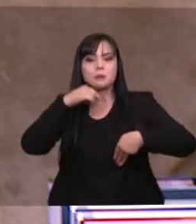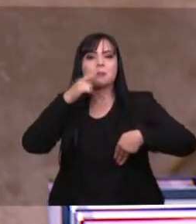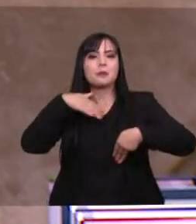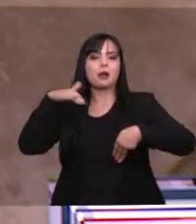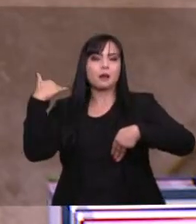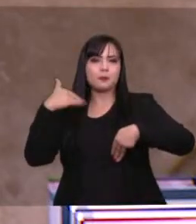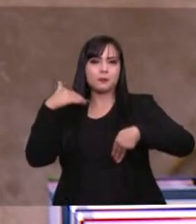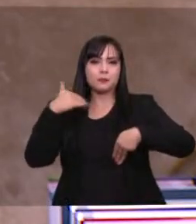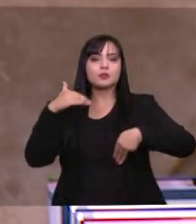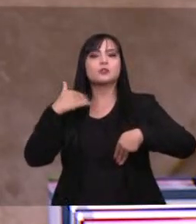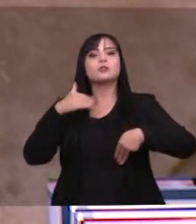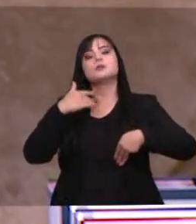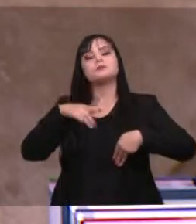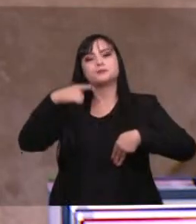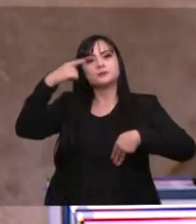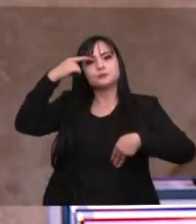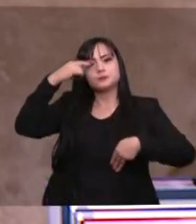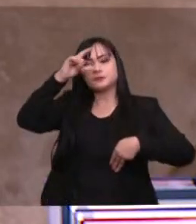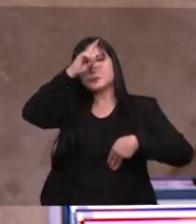Lúcia Dias